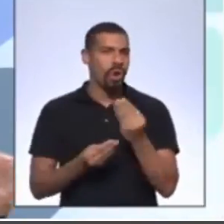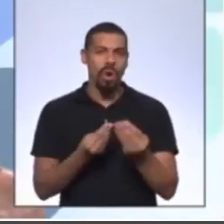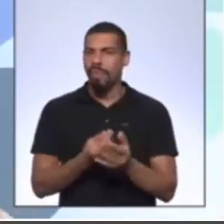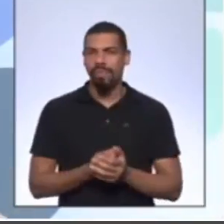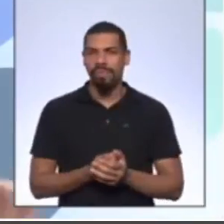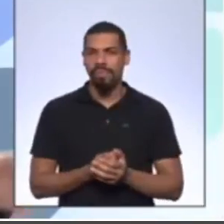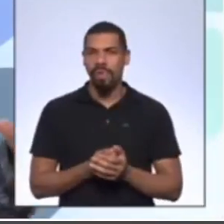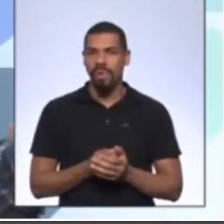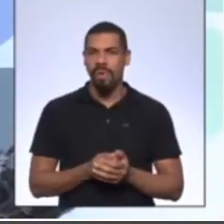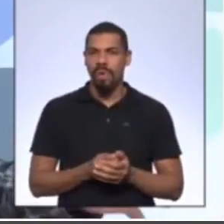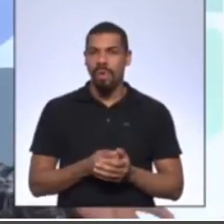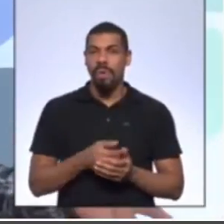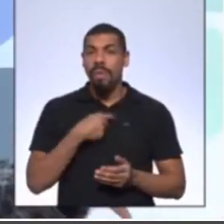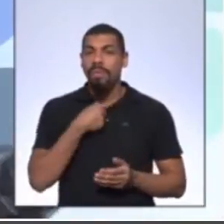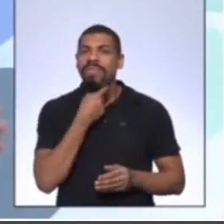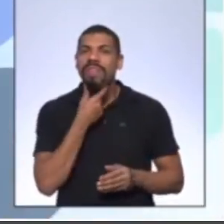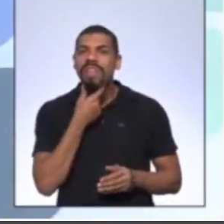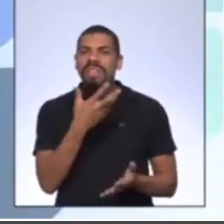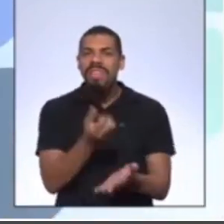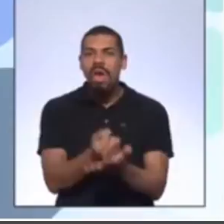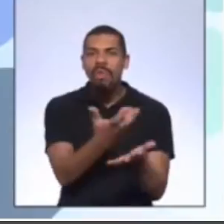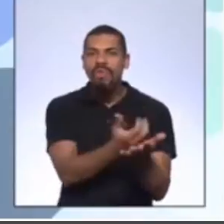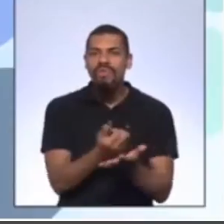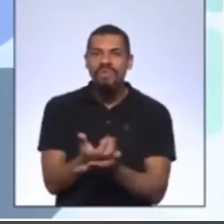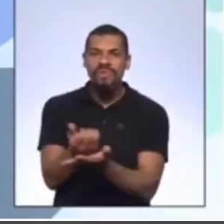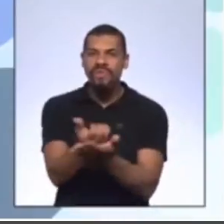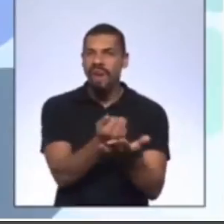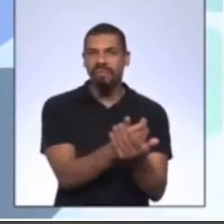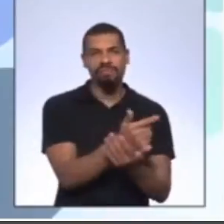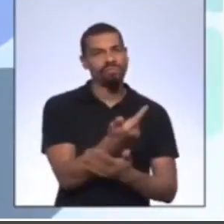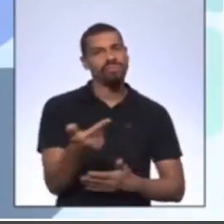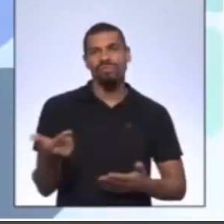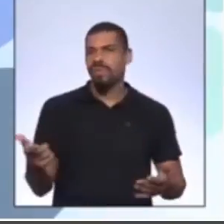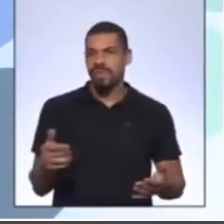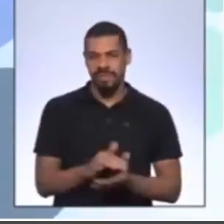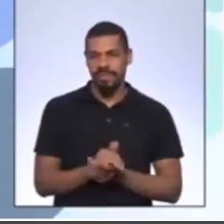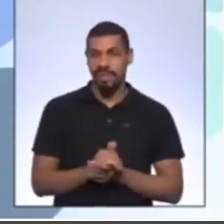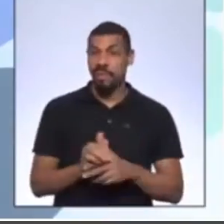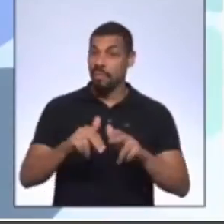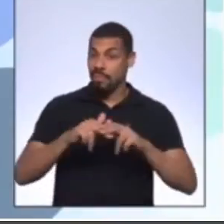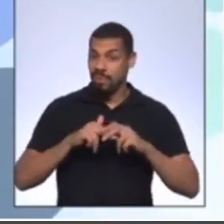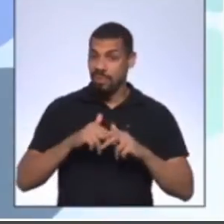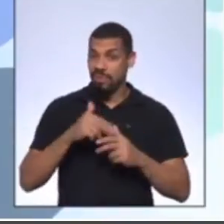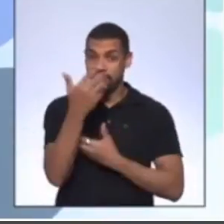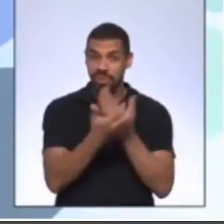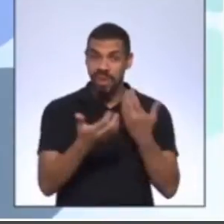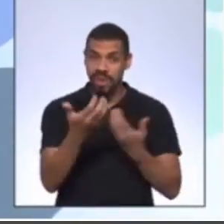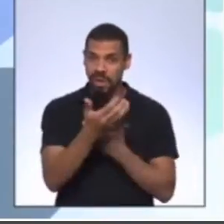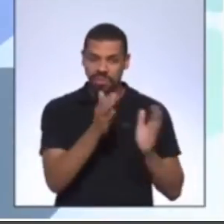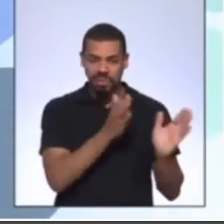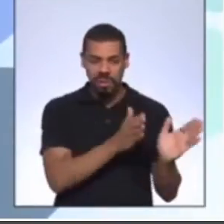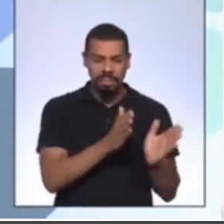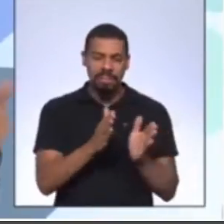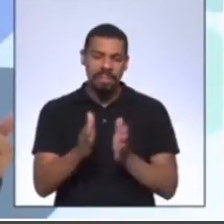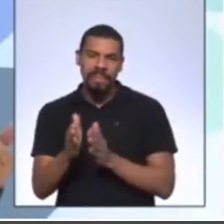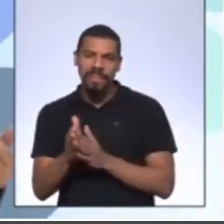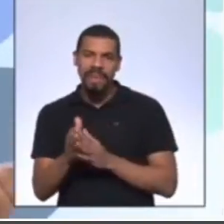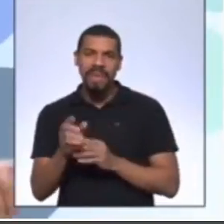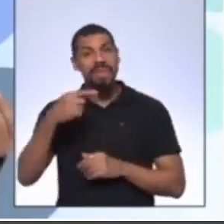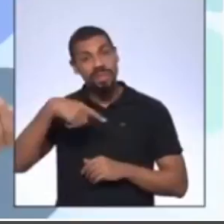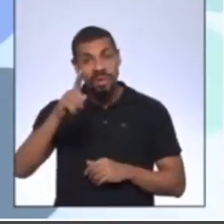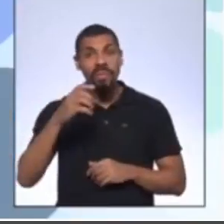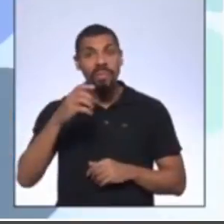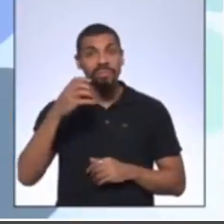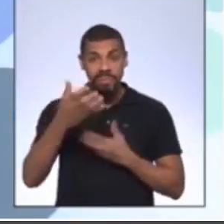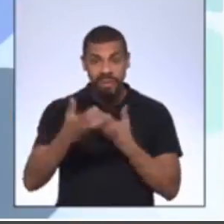o som da vitrola e jogar isso no ar então os cantores eles tinham escala e eles iam cantar no